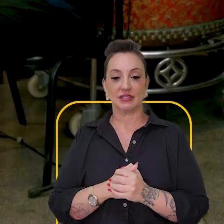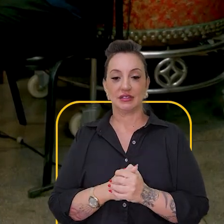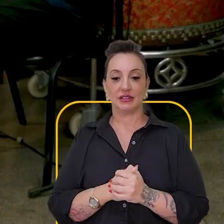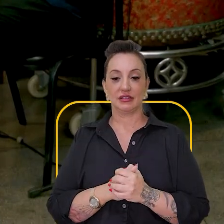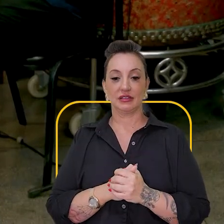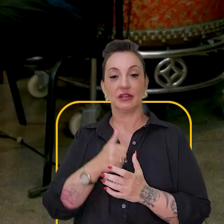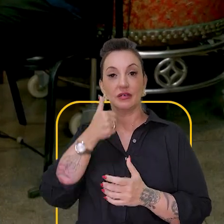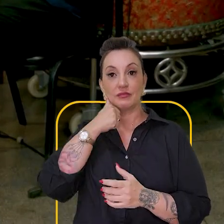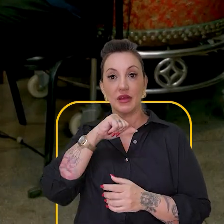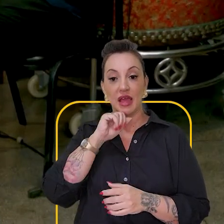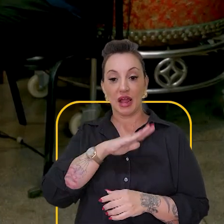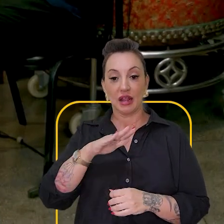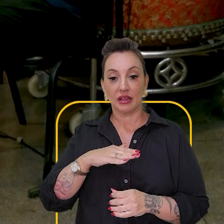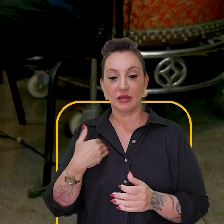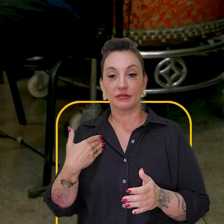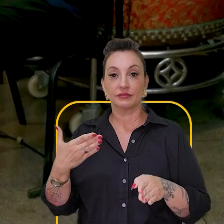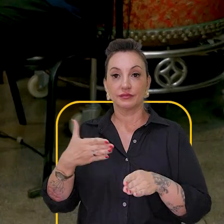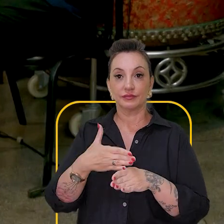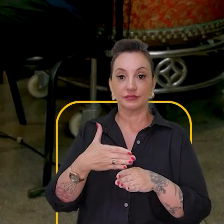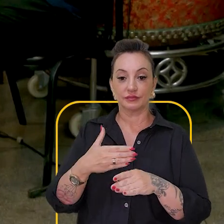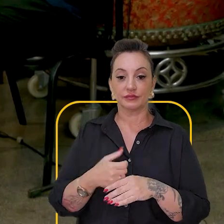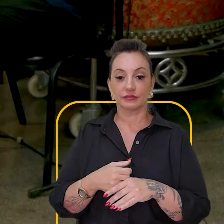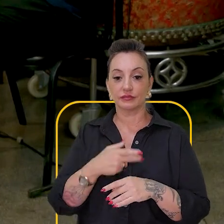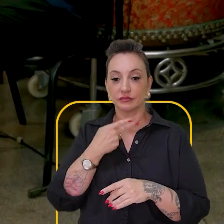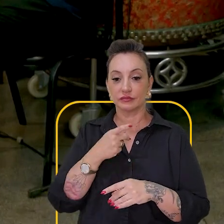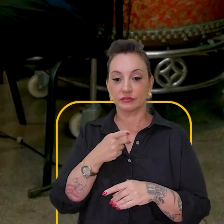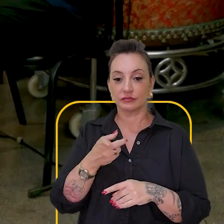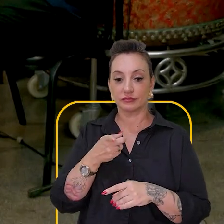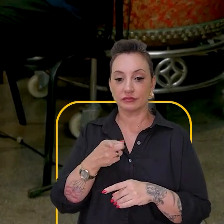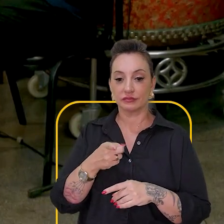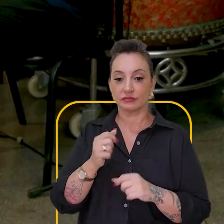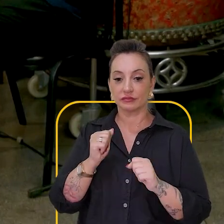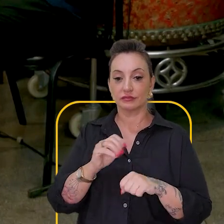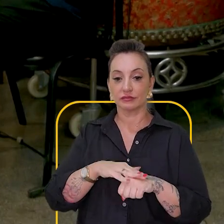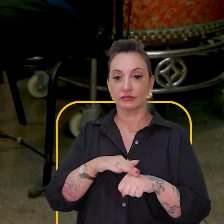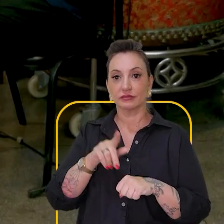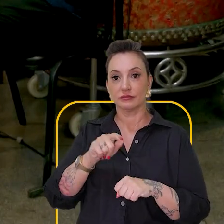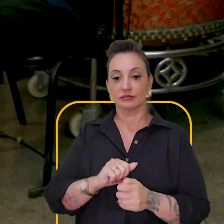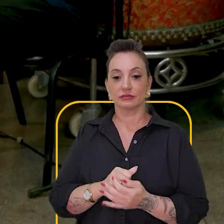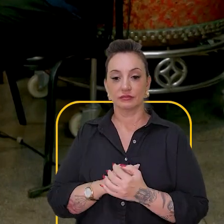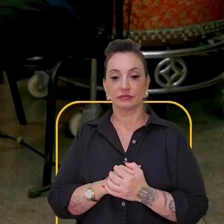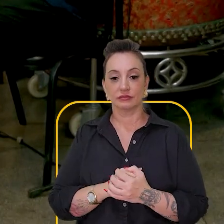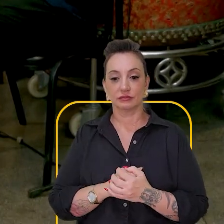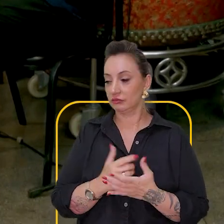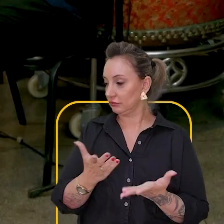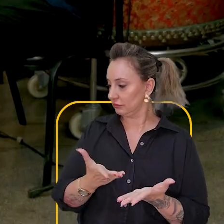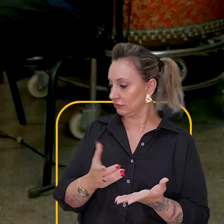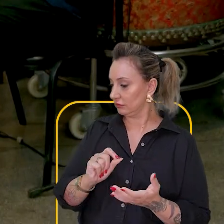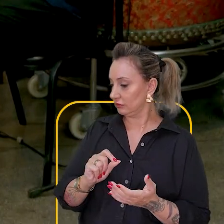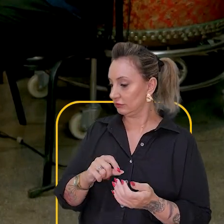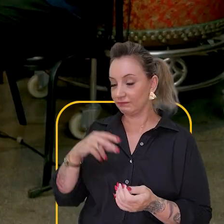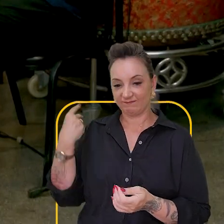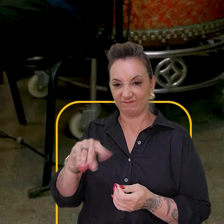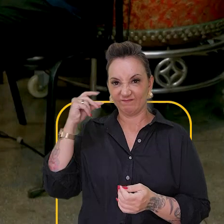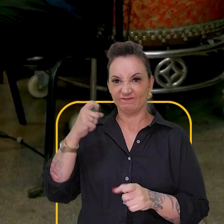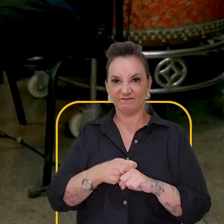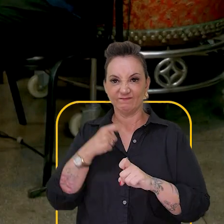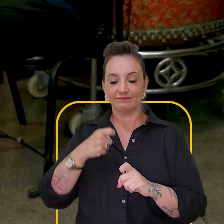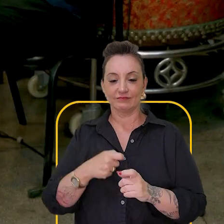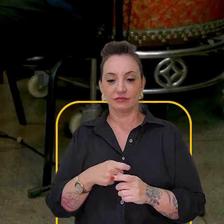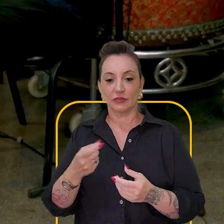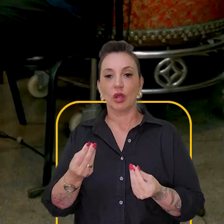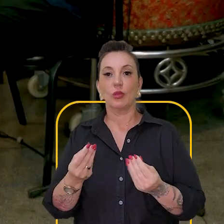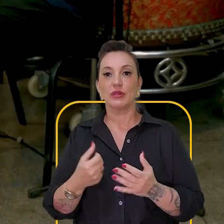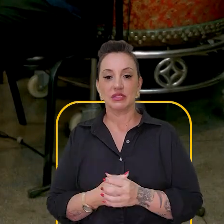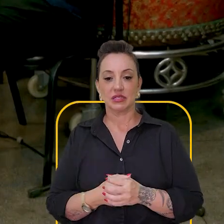eh mãe de aluno chegou para mim e falou Ai eu queria tanto poder fazer isso que você faz falei o quê ai dá uma dura